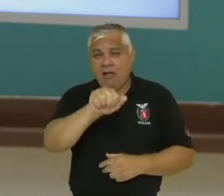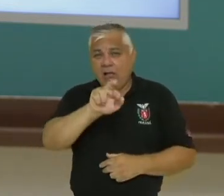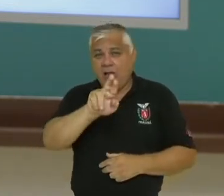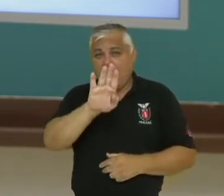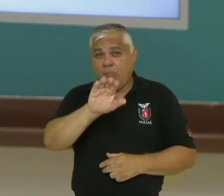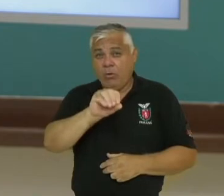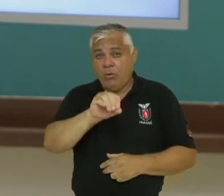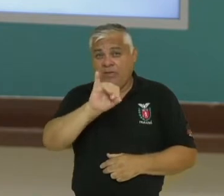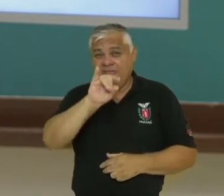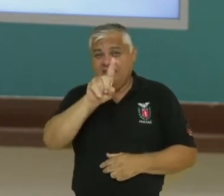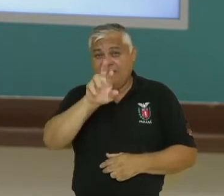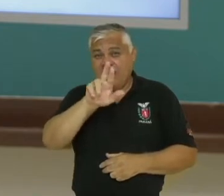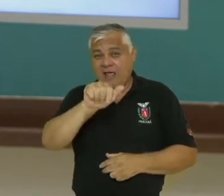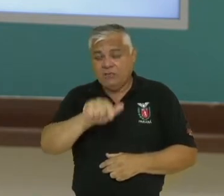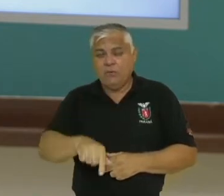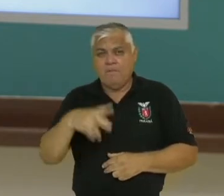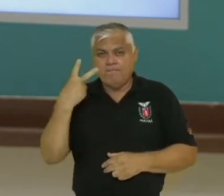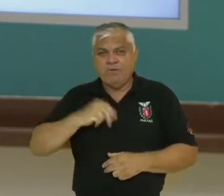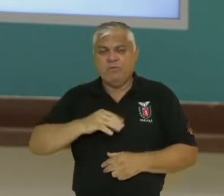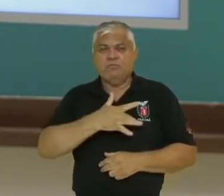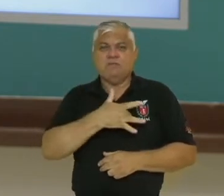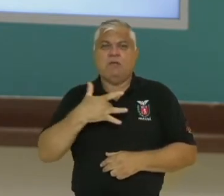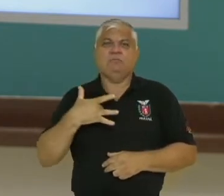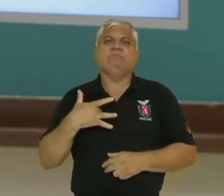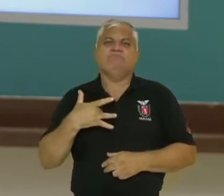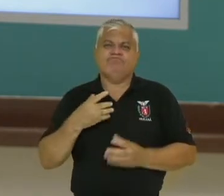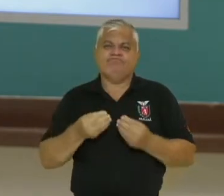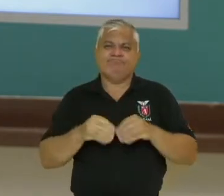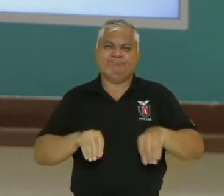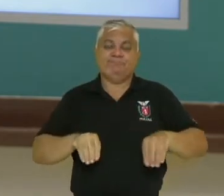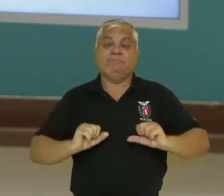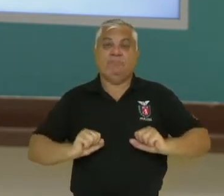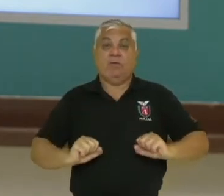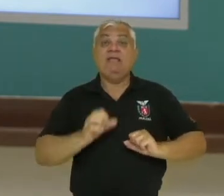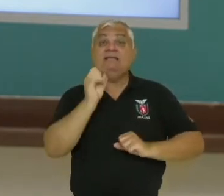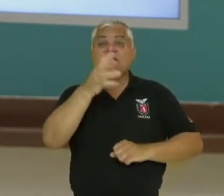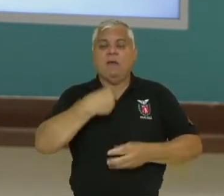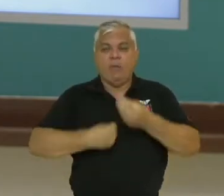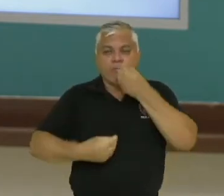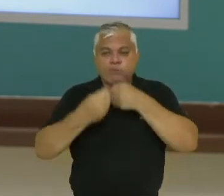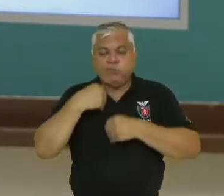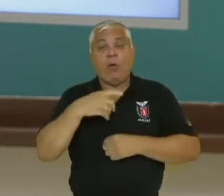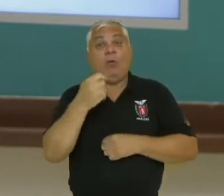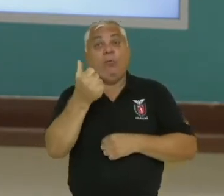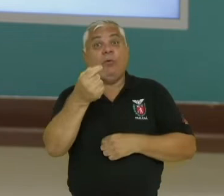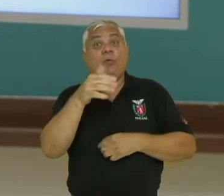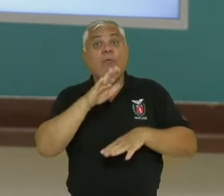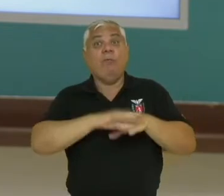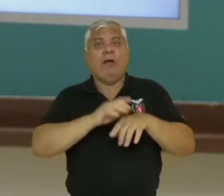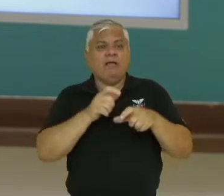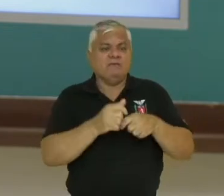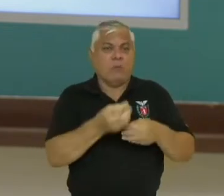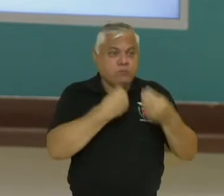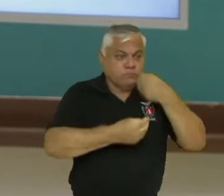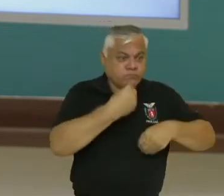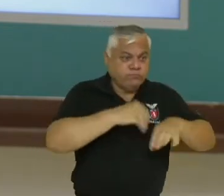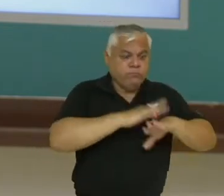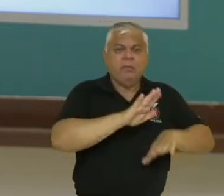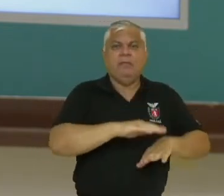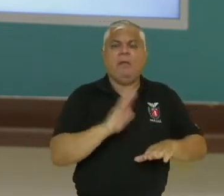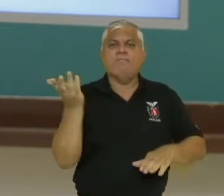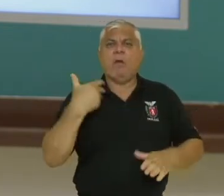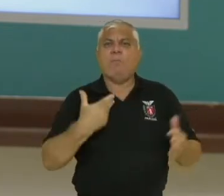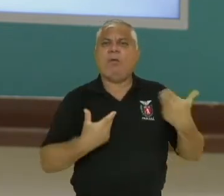afetar nossa saúde. Então, consumir muito pouco nos afeta, mas em excesso também nos afeta,